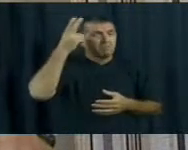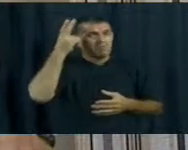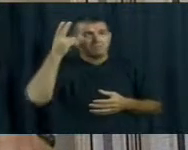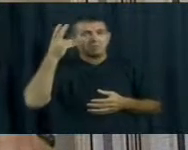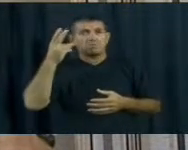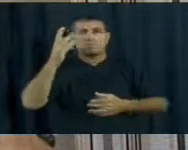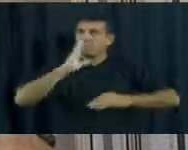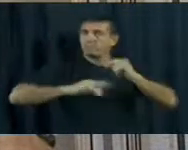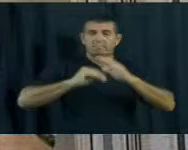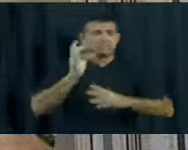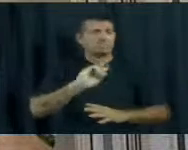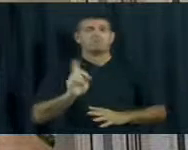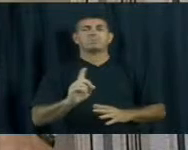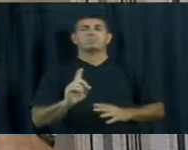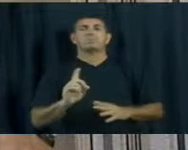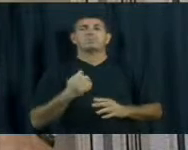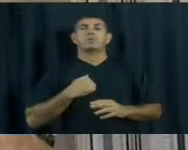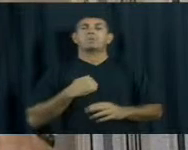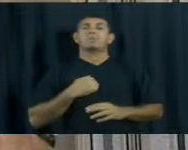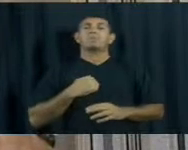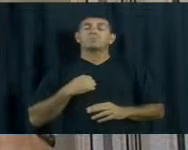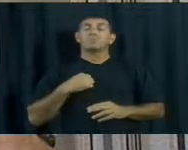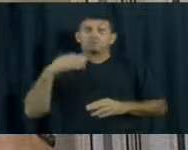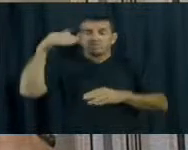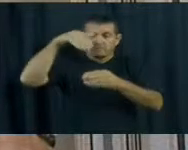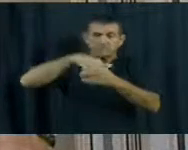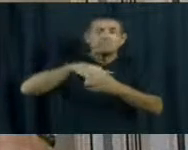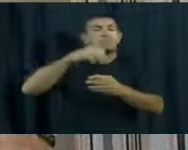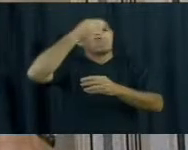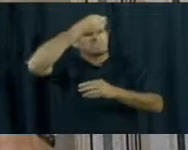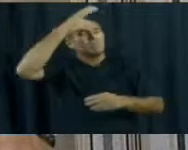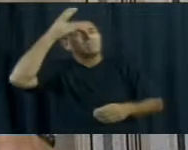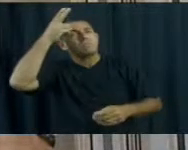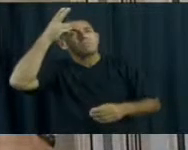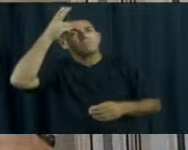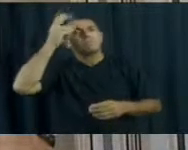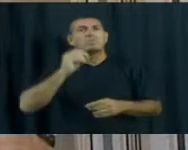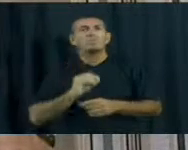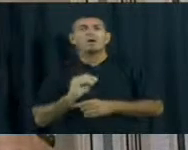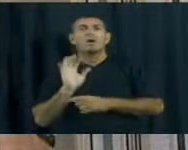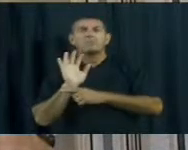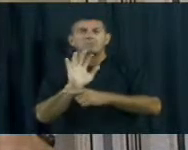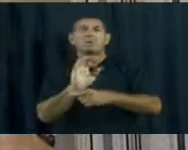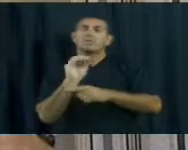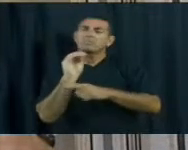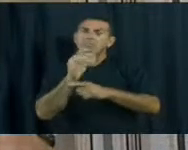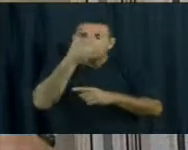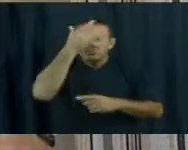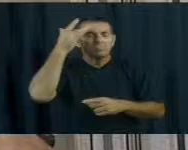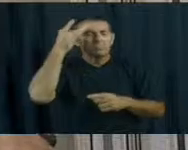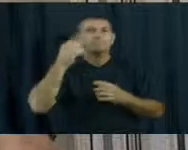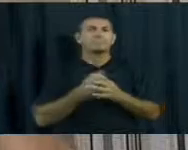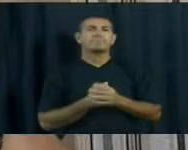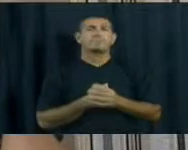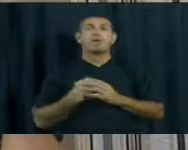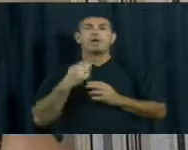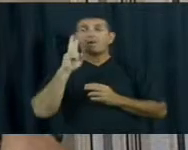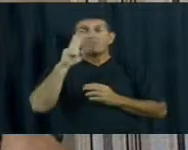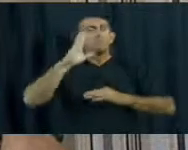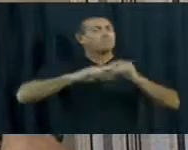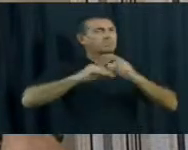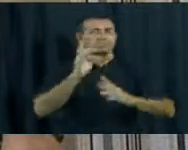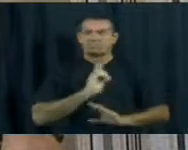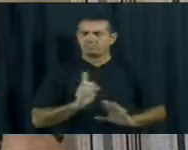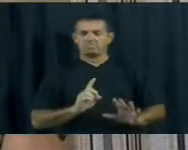profissão. Já falei isso diversas vezes, né? É até bom essa oportunidade de estar falando isso como prefeito, não vejo isso como